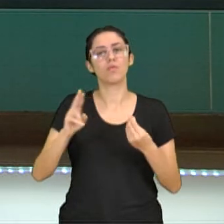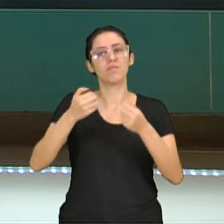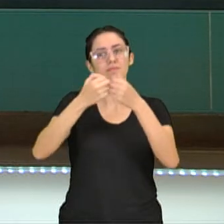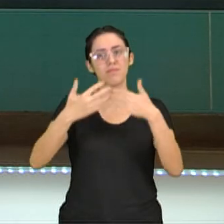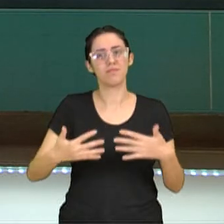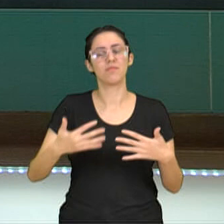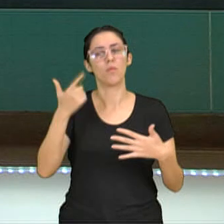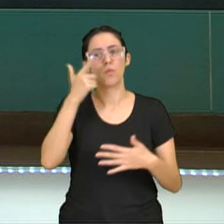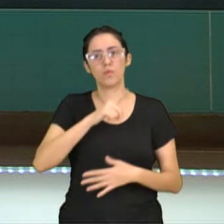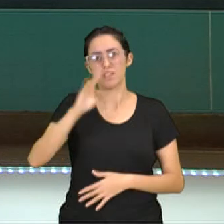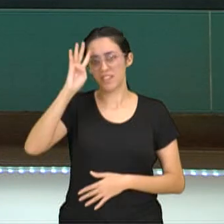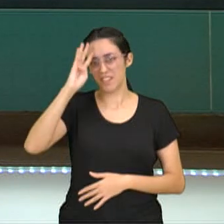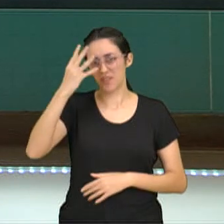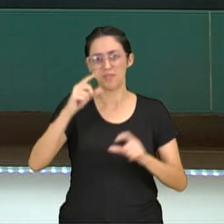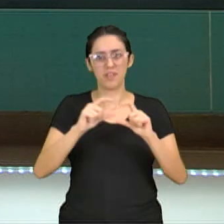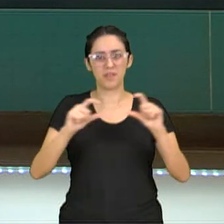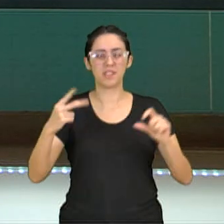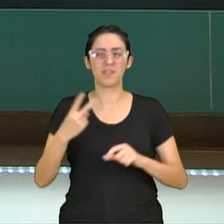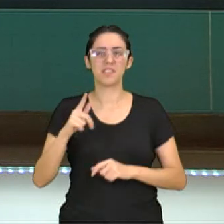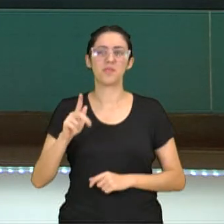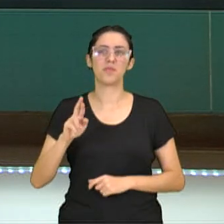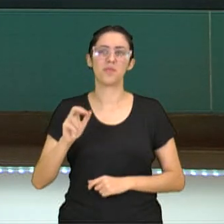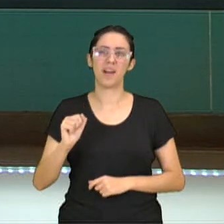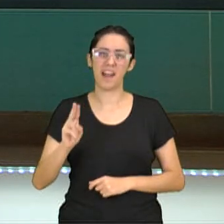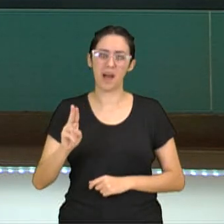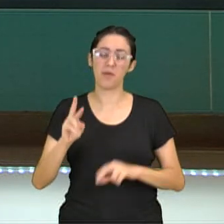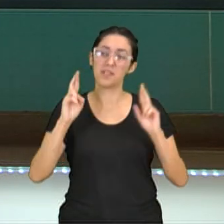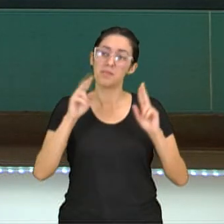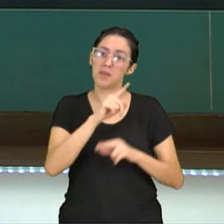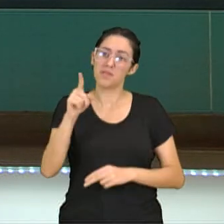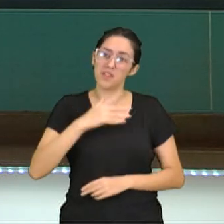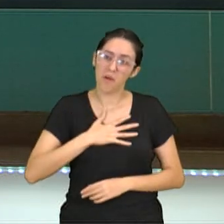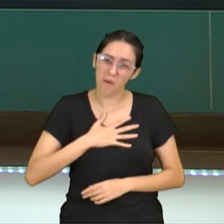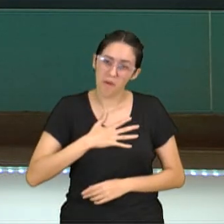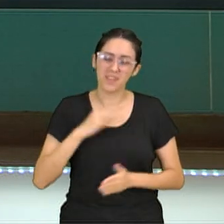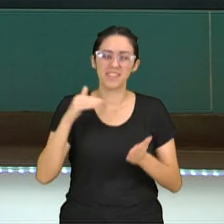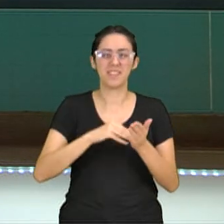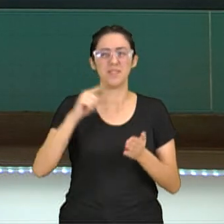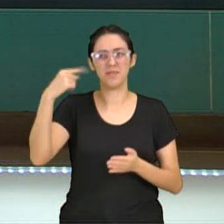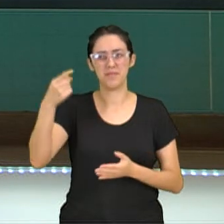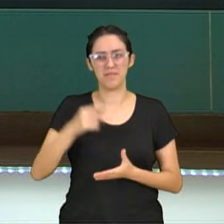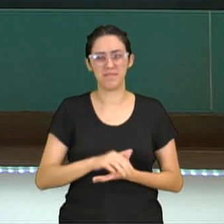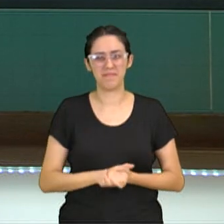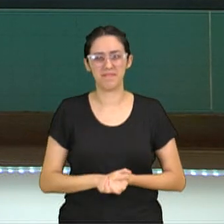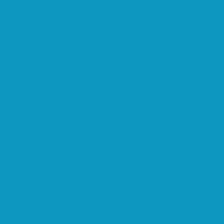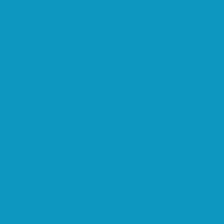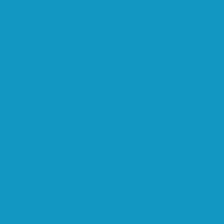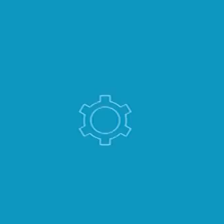fatoração na resolução de equação de segundo grau. Espero que vocês tenham gostado e até breve.